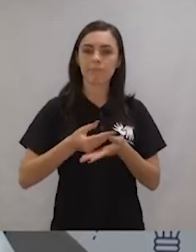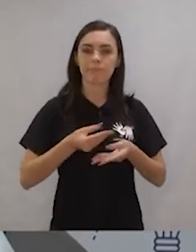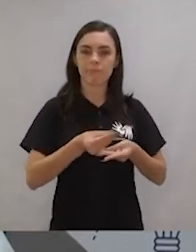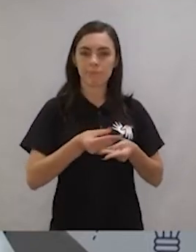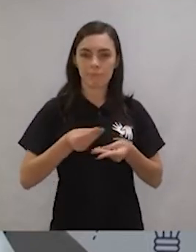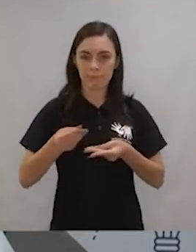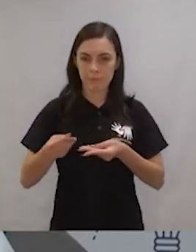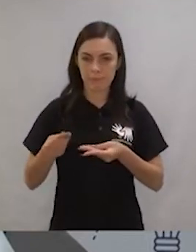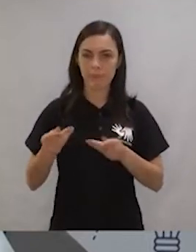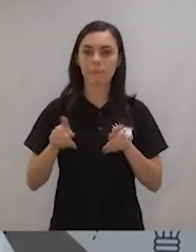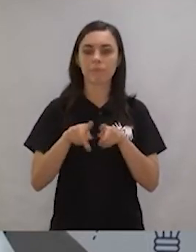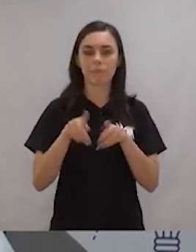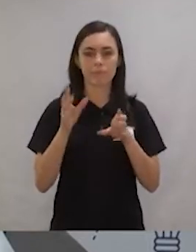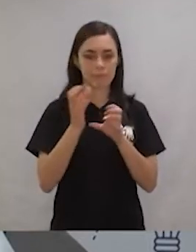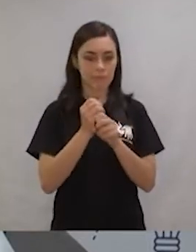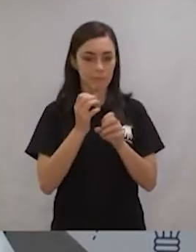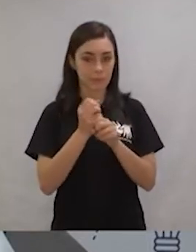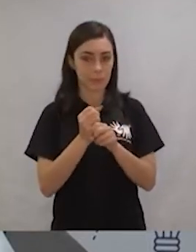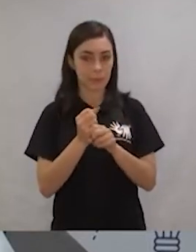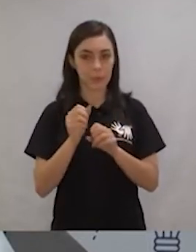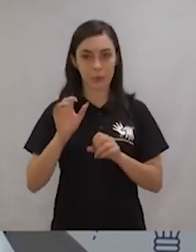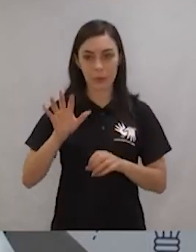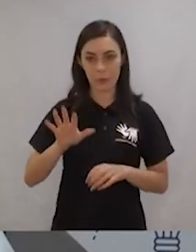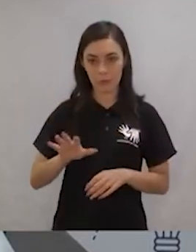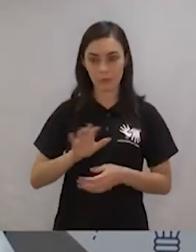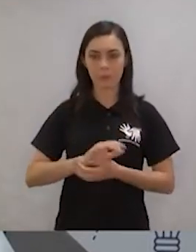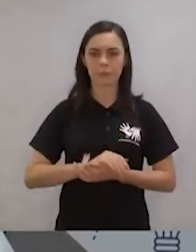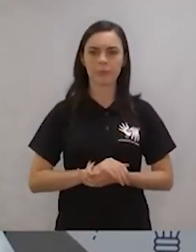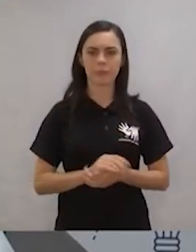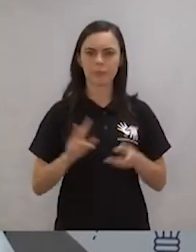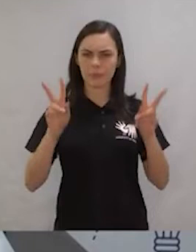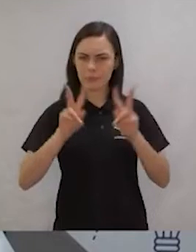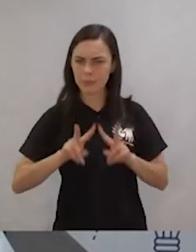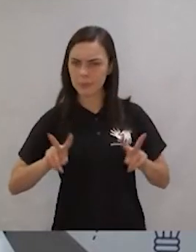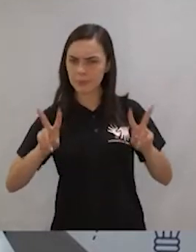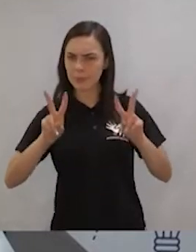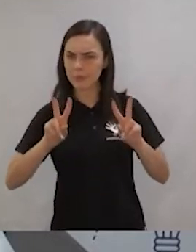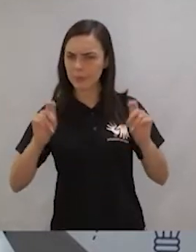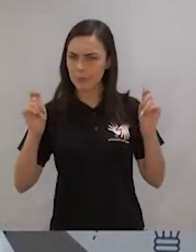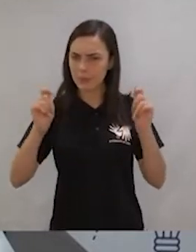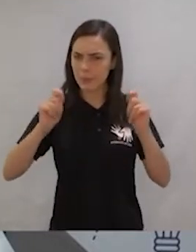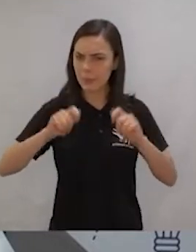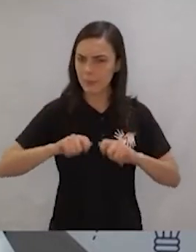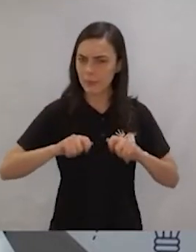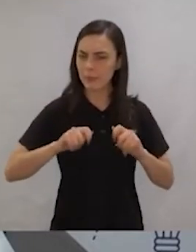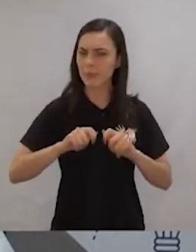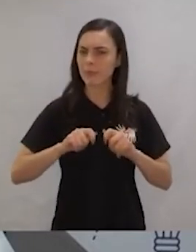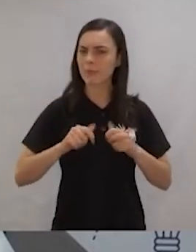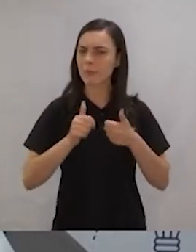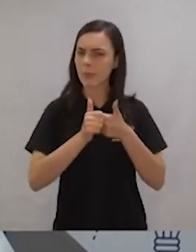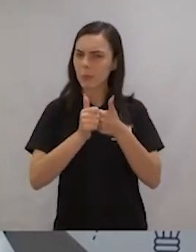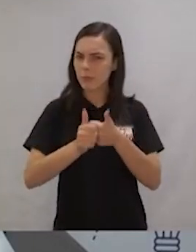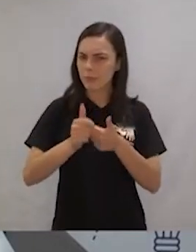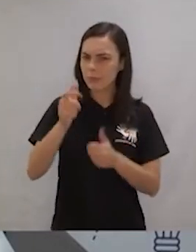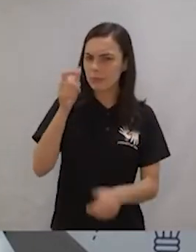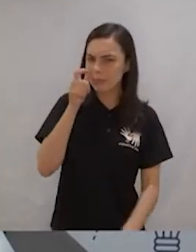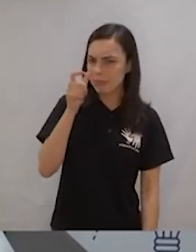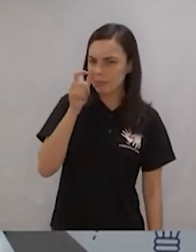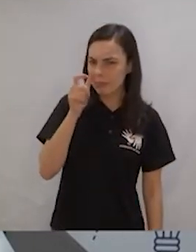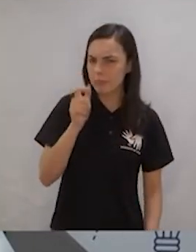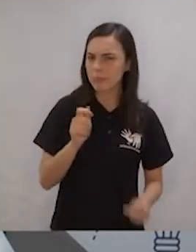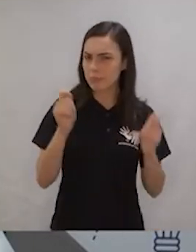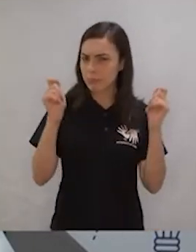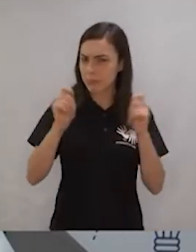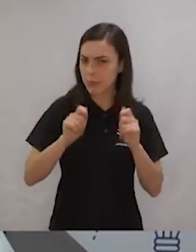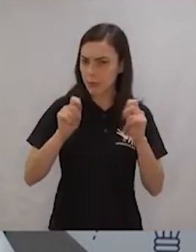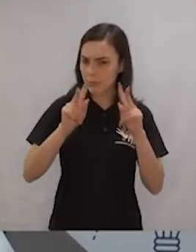a contagem. Então vou colocar aqui. Será que dá para olhar bem? Vocês estão conseguindo acompanhar em casa?